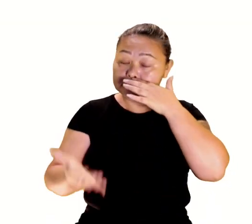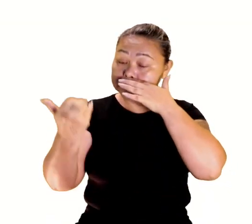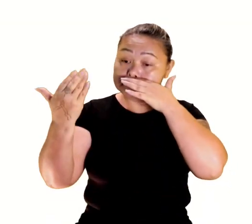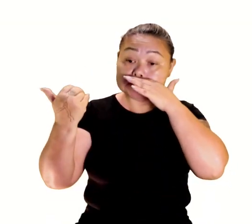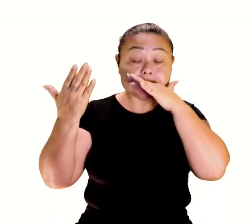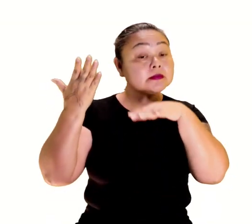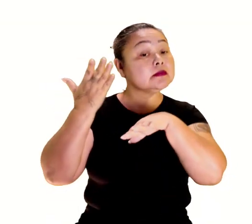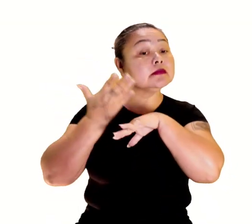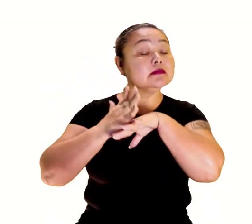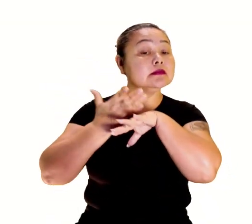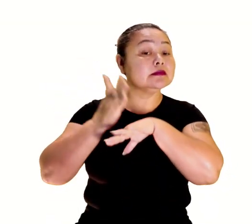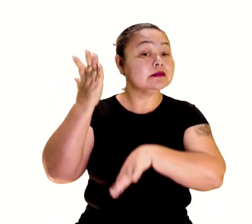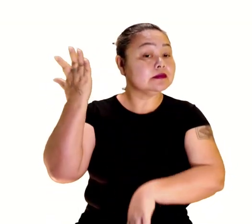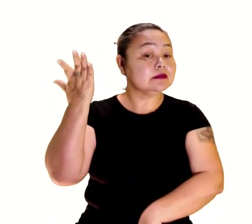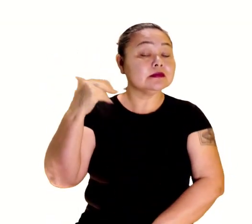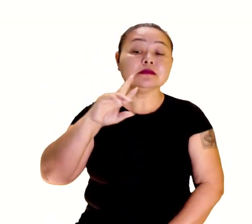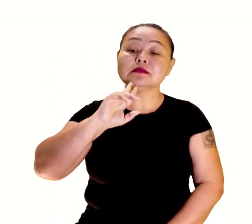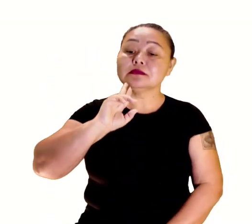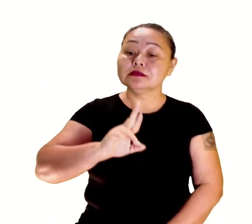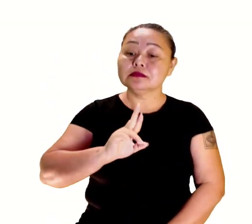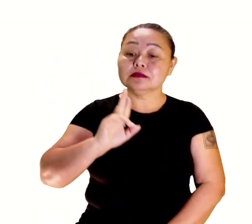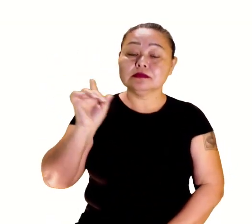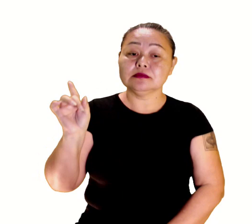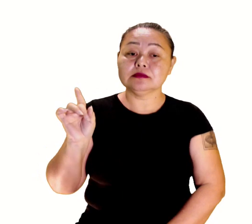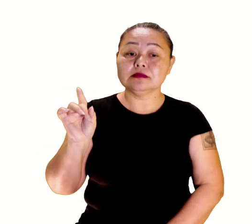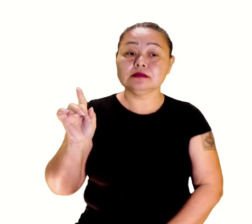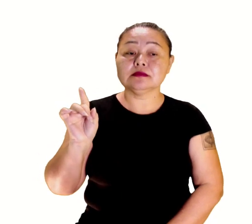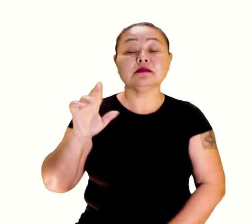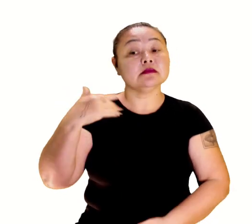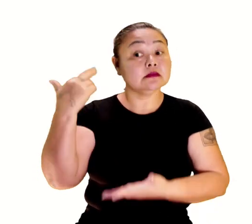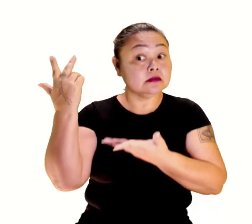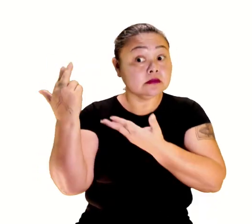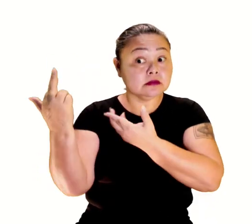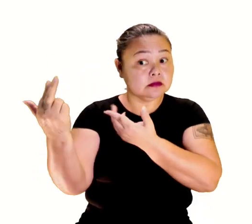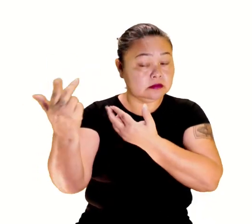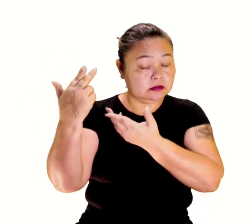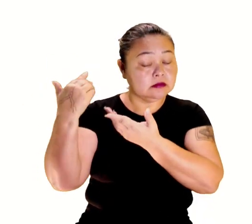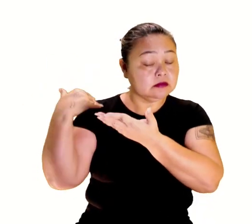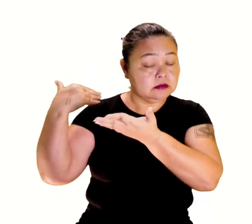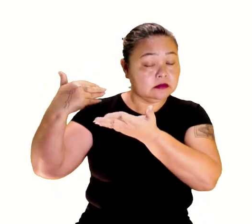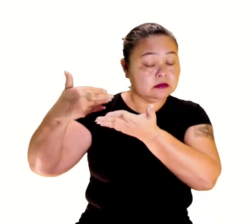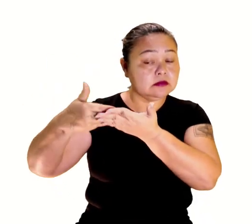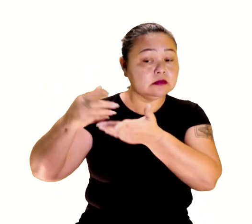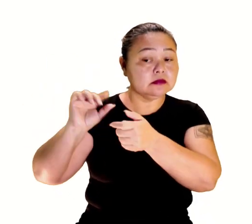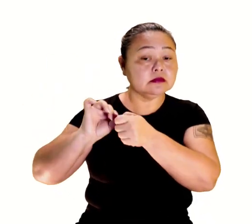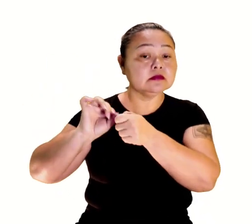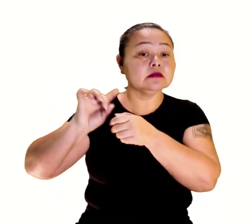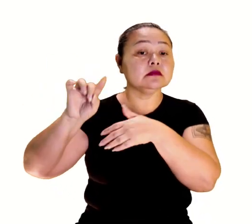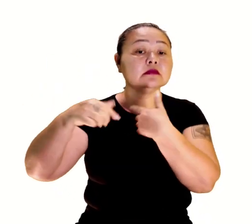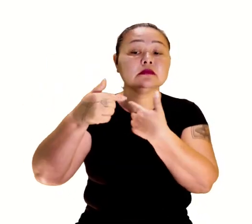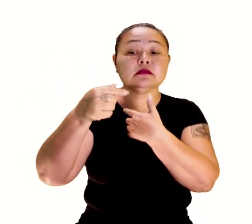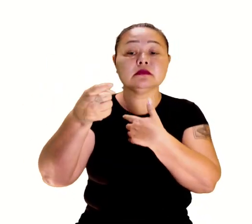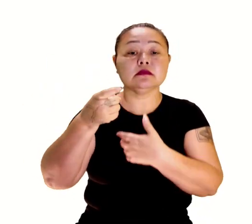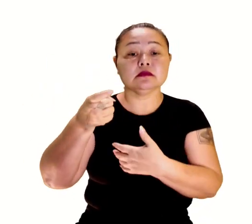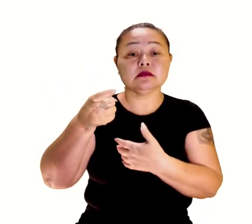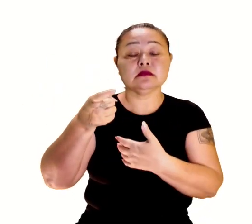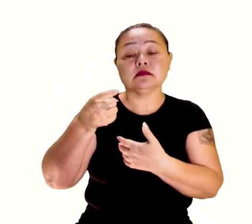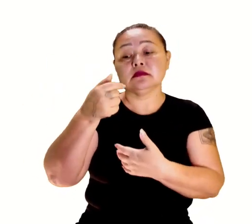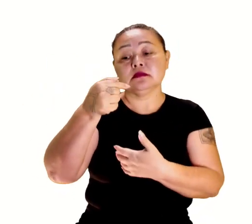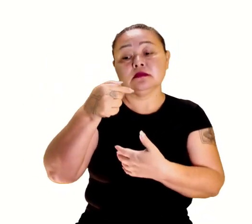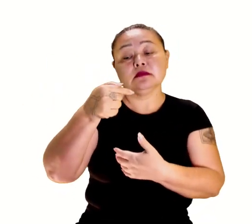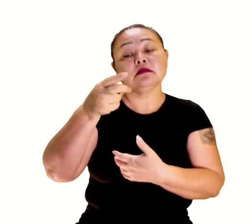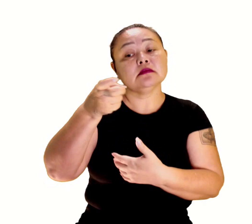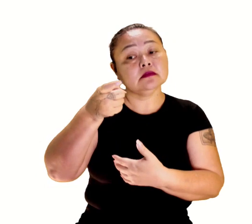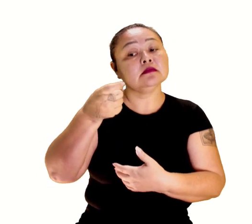mais algumas? Olha lá, vamos resolvendo essa? Vamos. O procedimento é o mesmo, né? Vamos lá, então. O 7x está no primeiro membro,